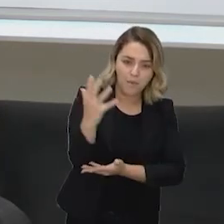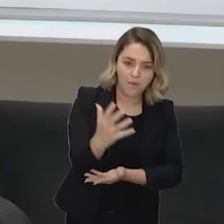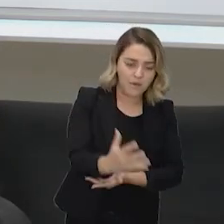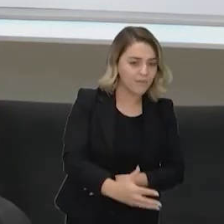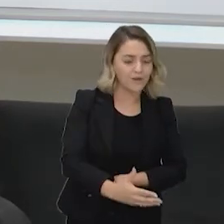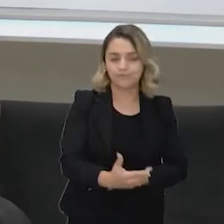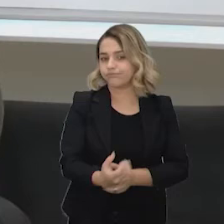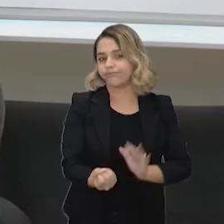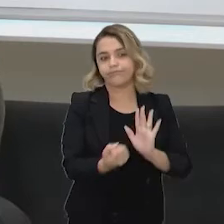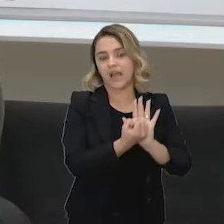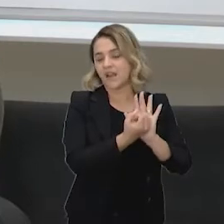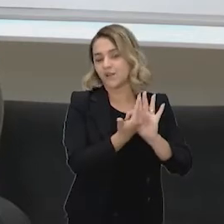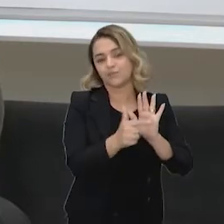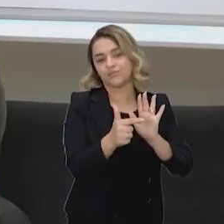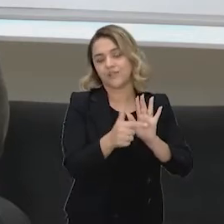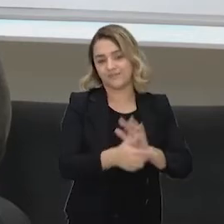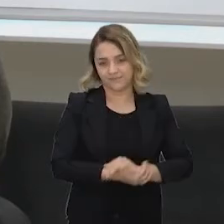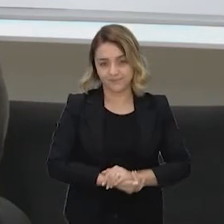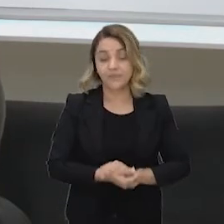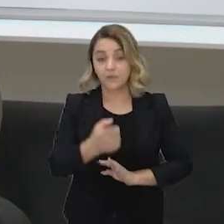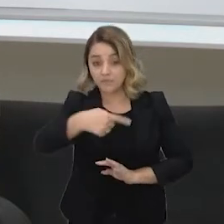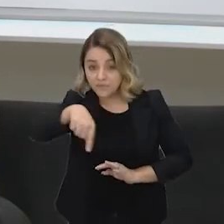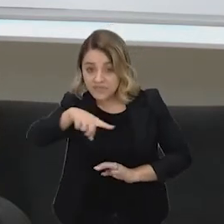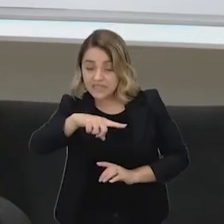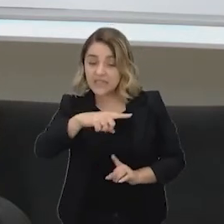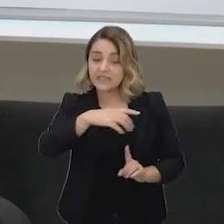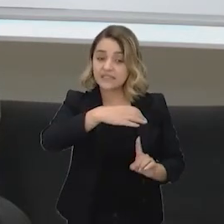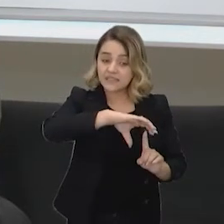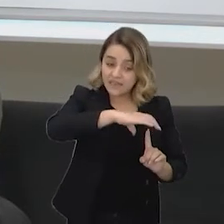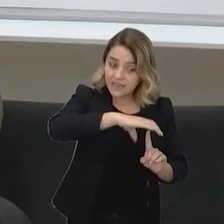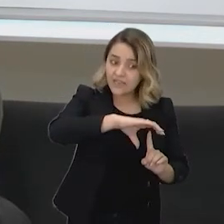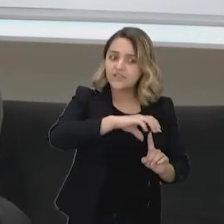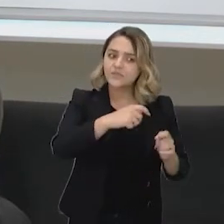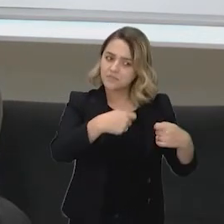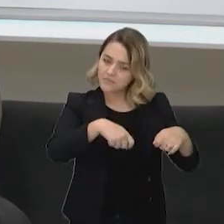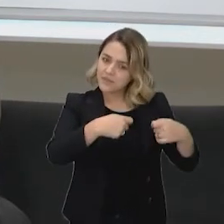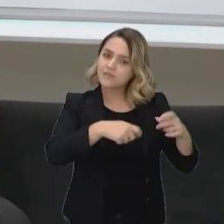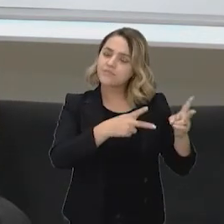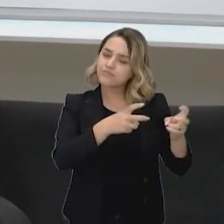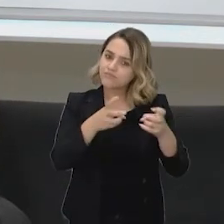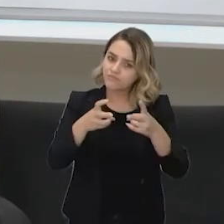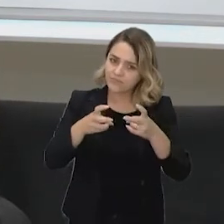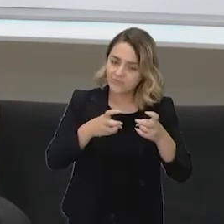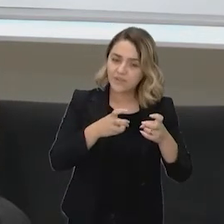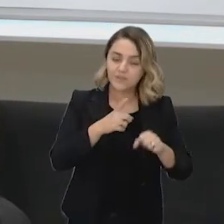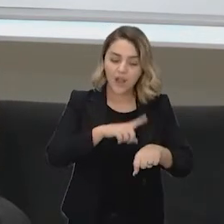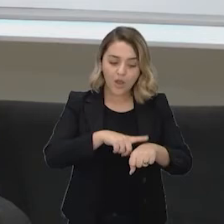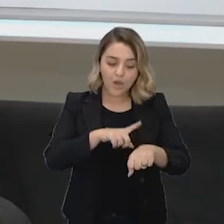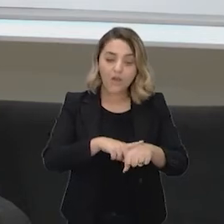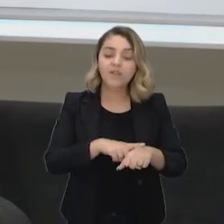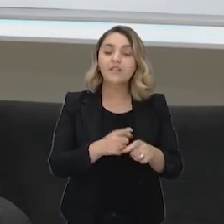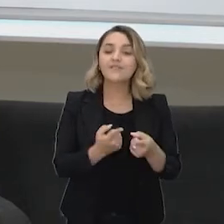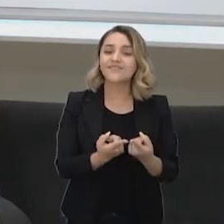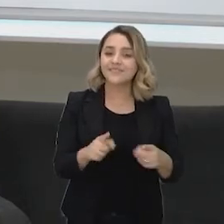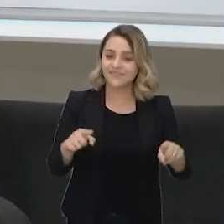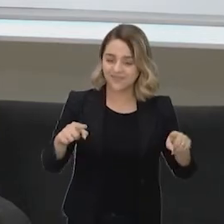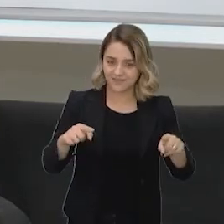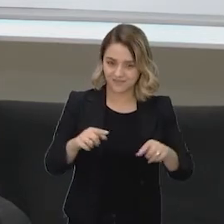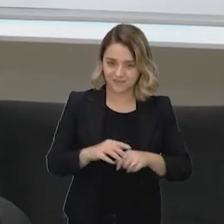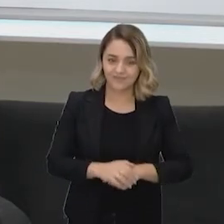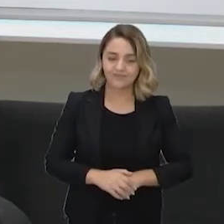de vocês, como consumidores, né, observarem isso aí na hora que for fazer o churrasquinho lá no final de semana.